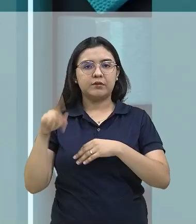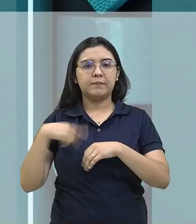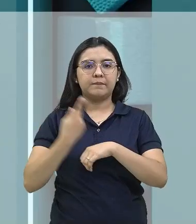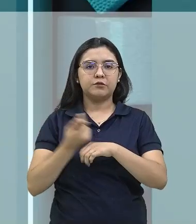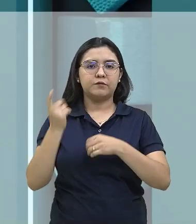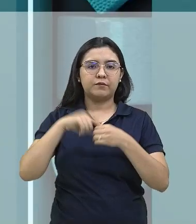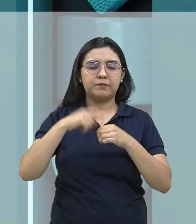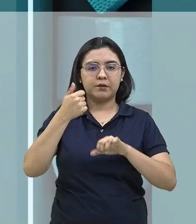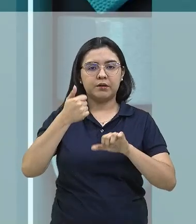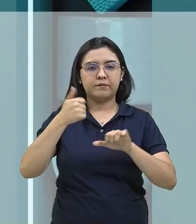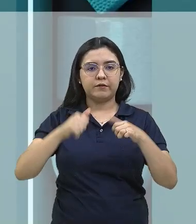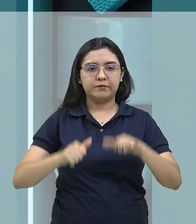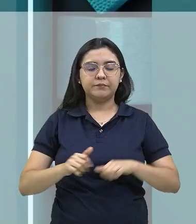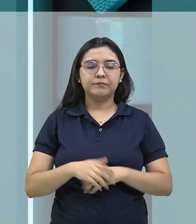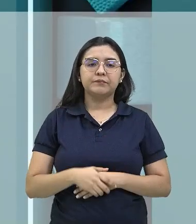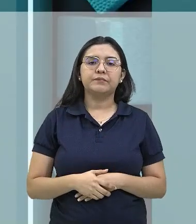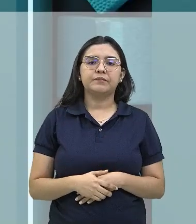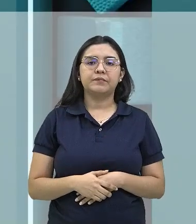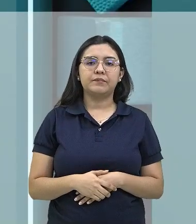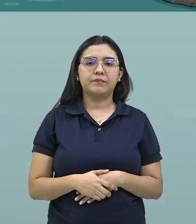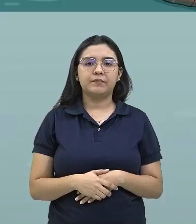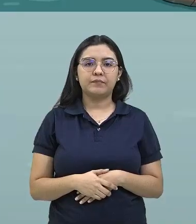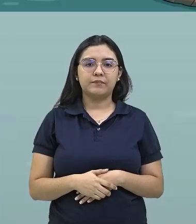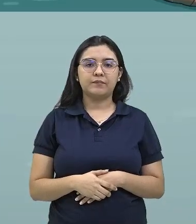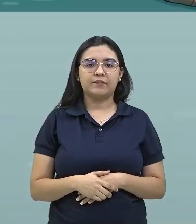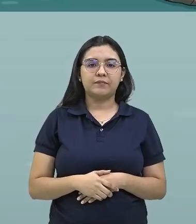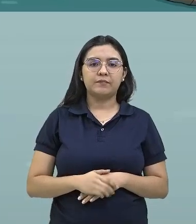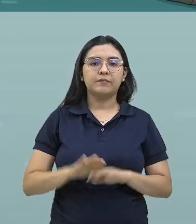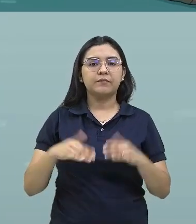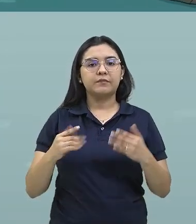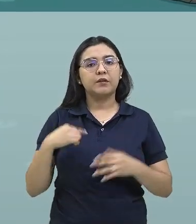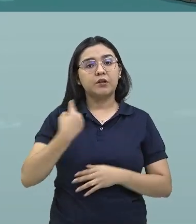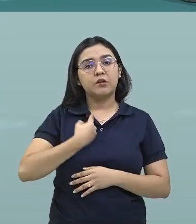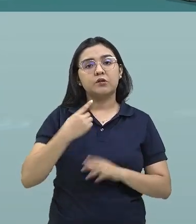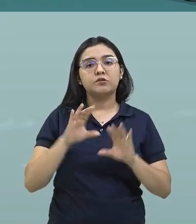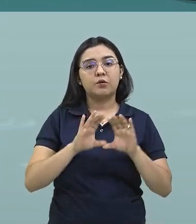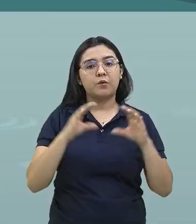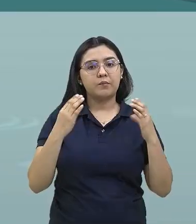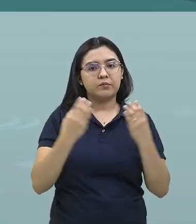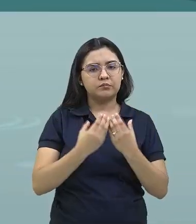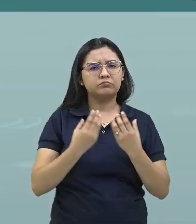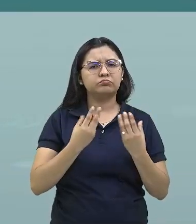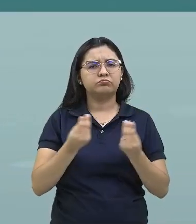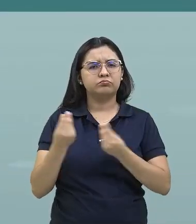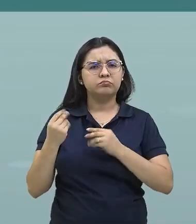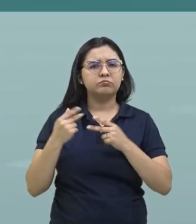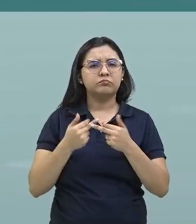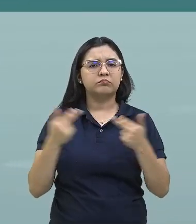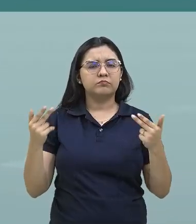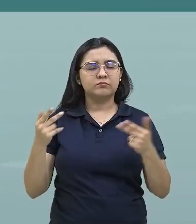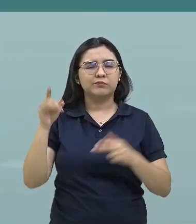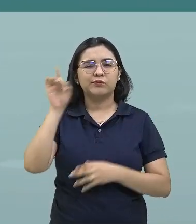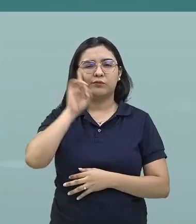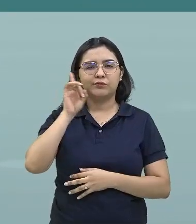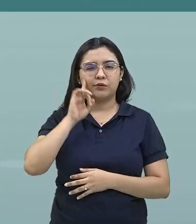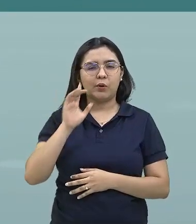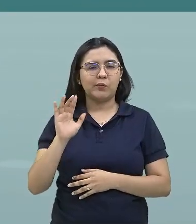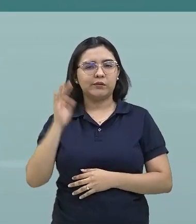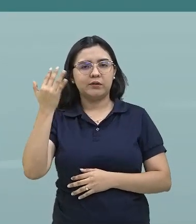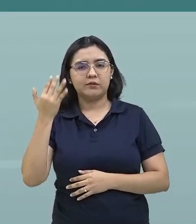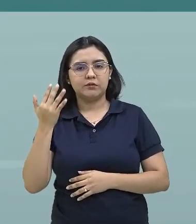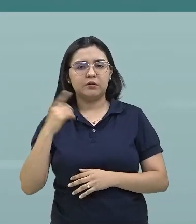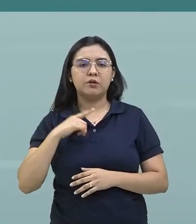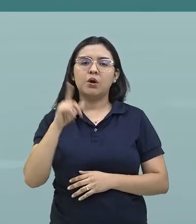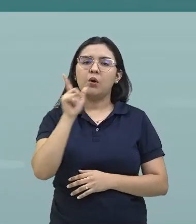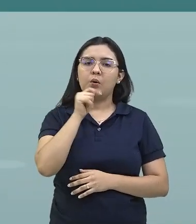para fazermos os comentários. Na nossa comunidade, muita coisa acontece todos os dias. O